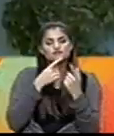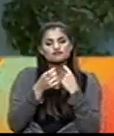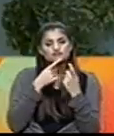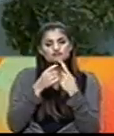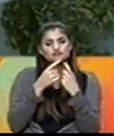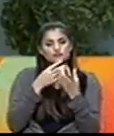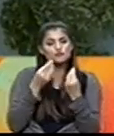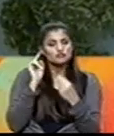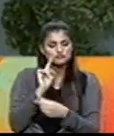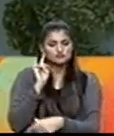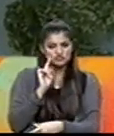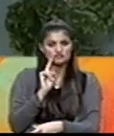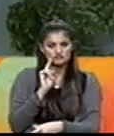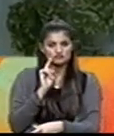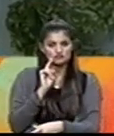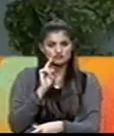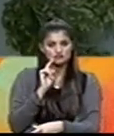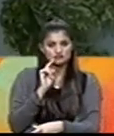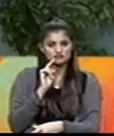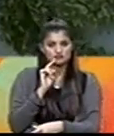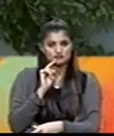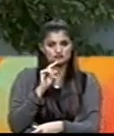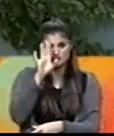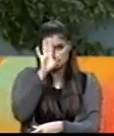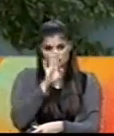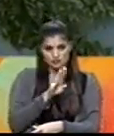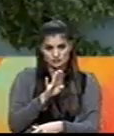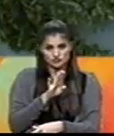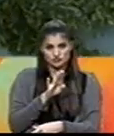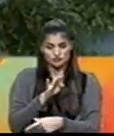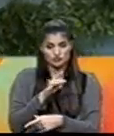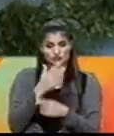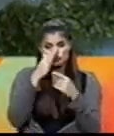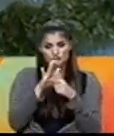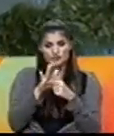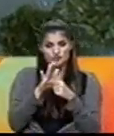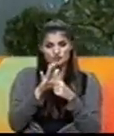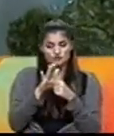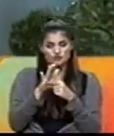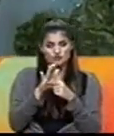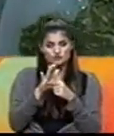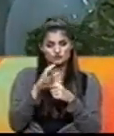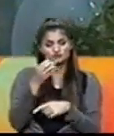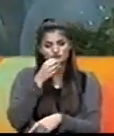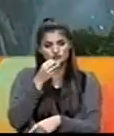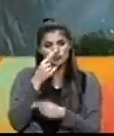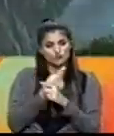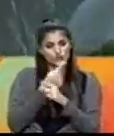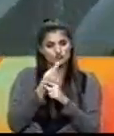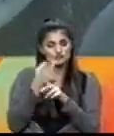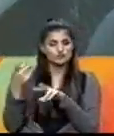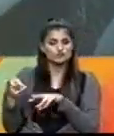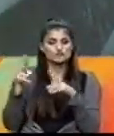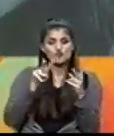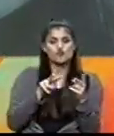que são fundamentais, que é deixarmos, por exemplo, de andar a comer coisas que vêm